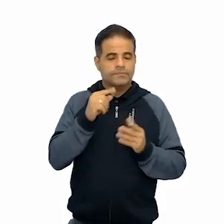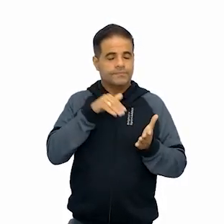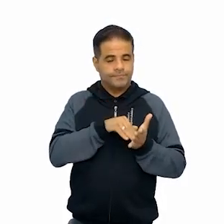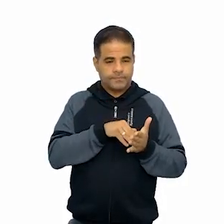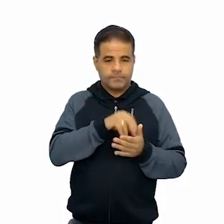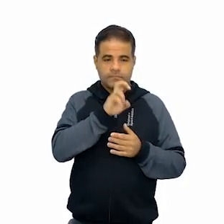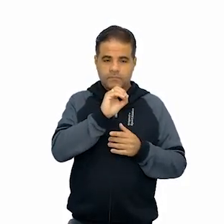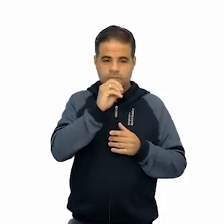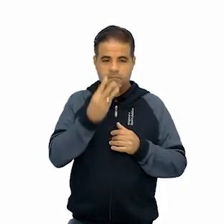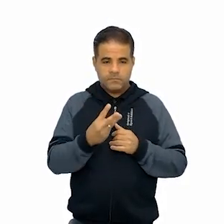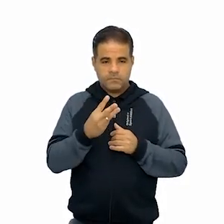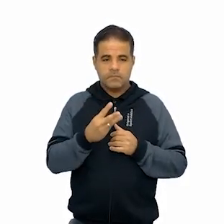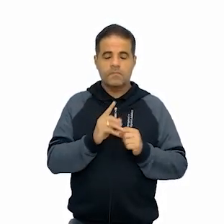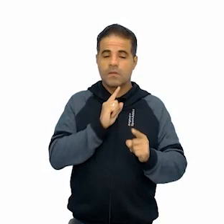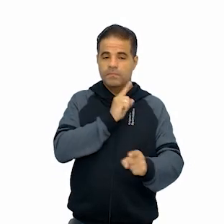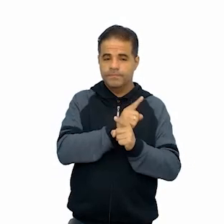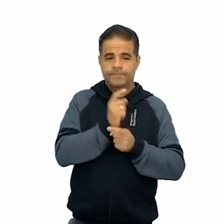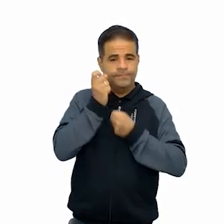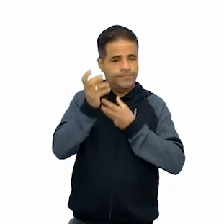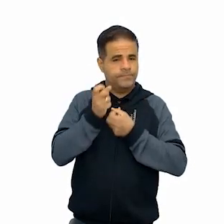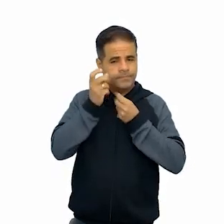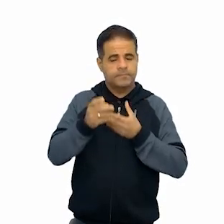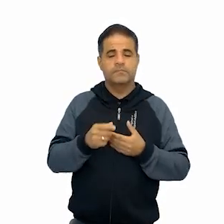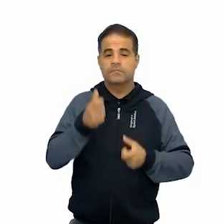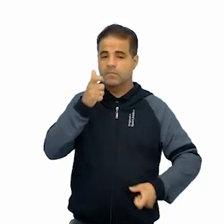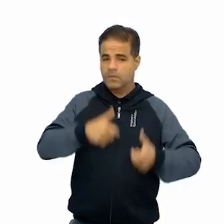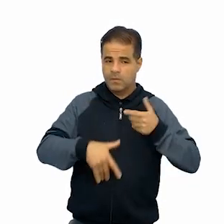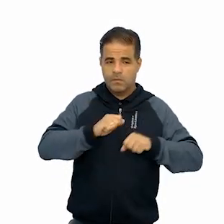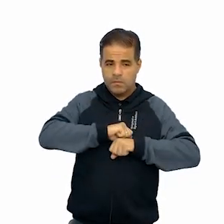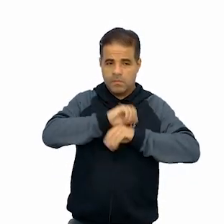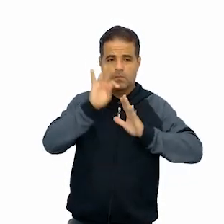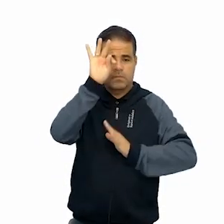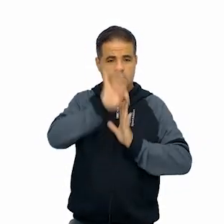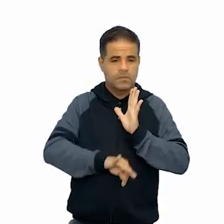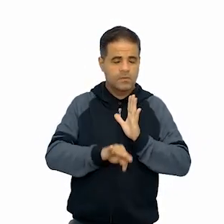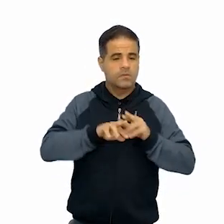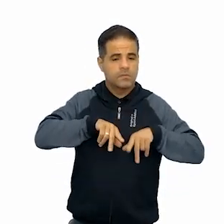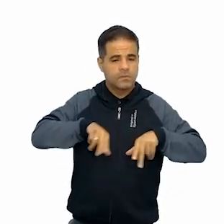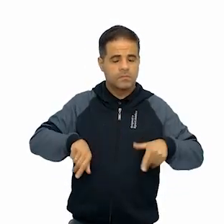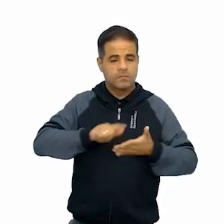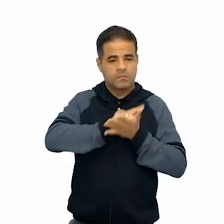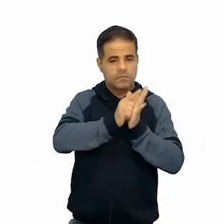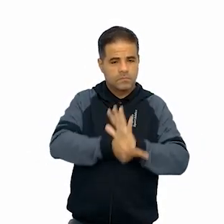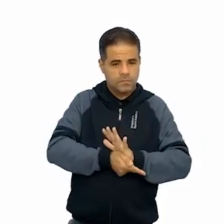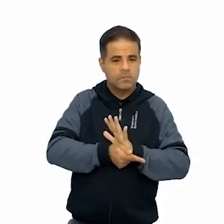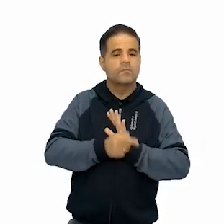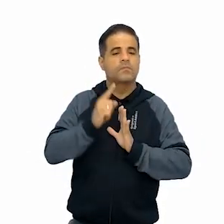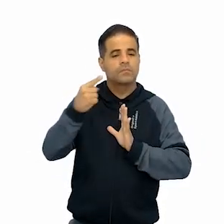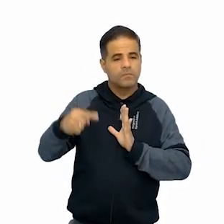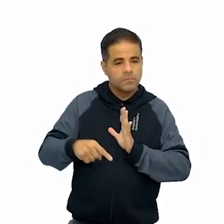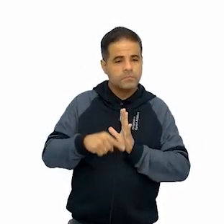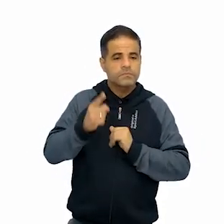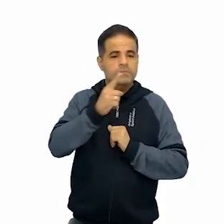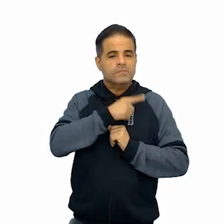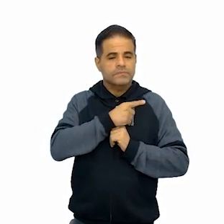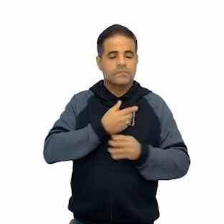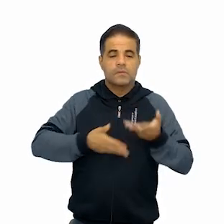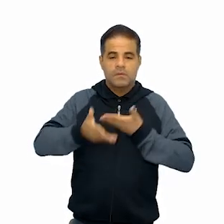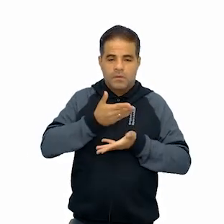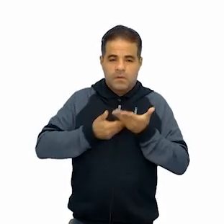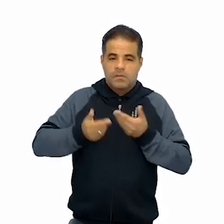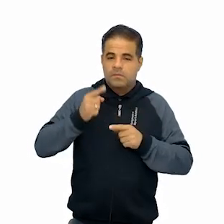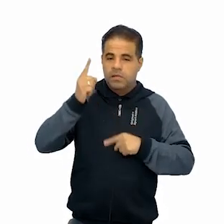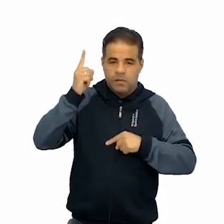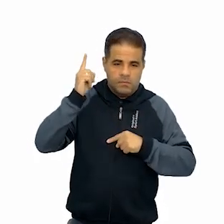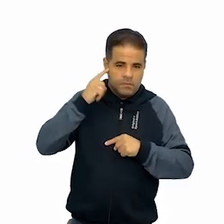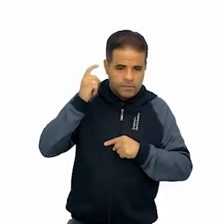a 03, localizar informações explícitas em textos de diferentes gêneros textuais, e a do 1º ano, relacionar elementos